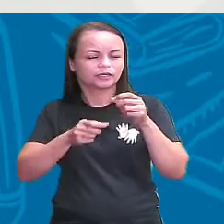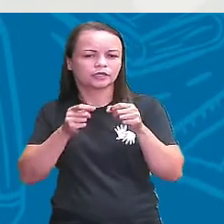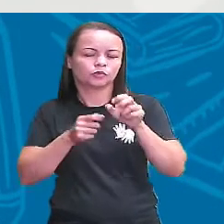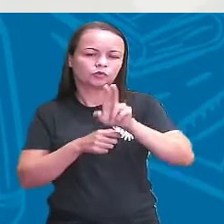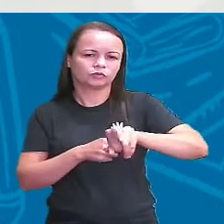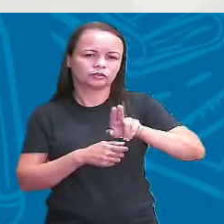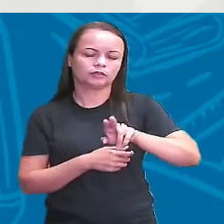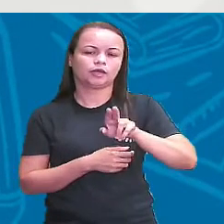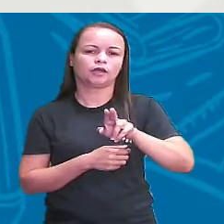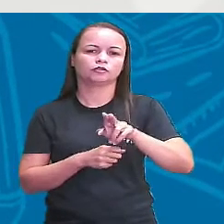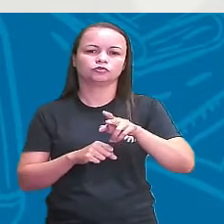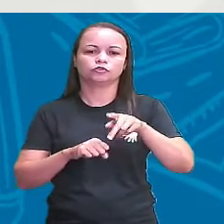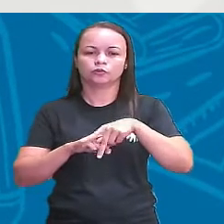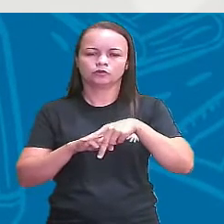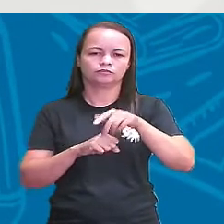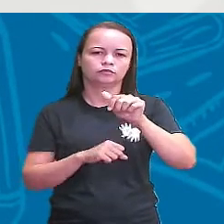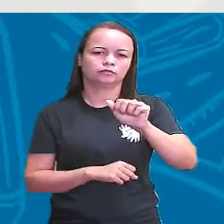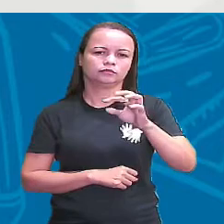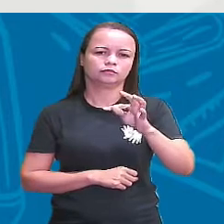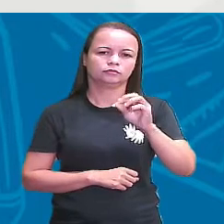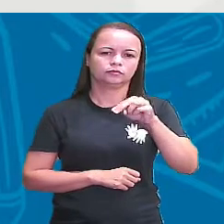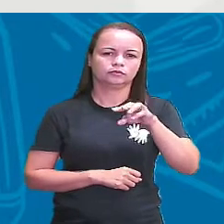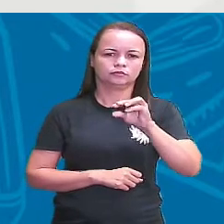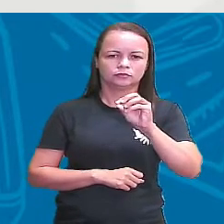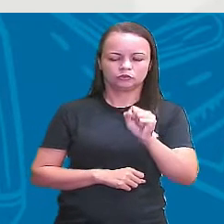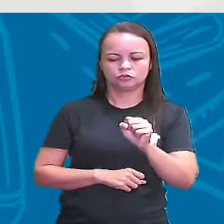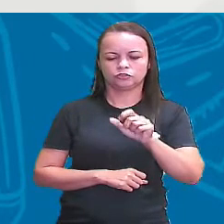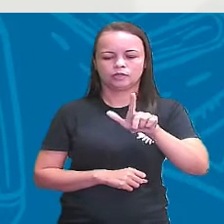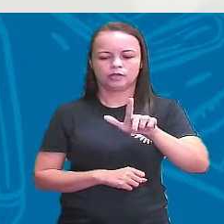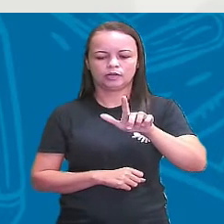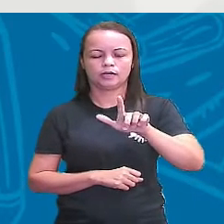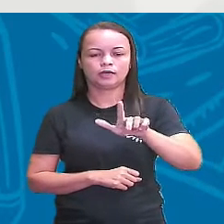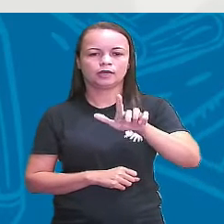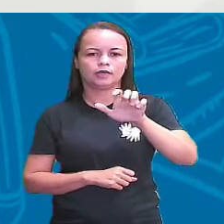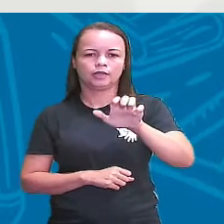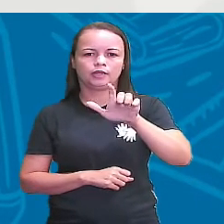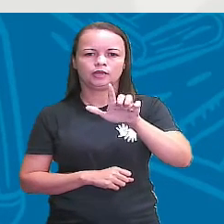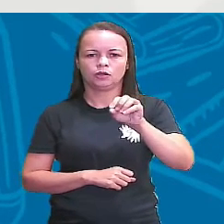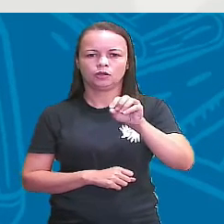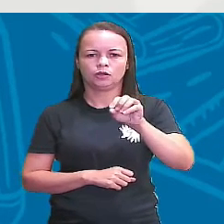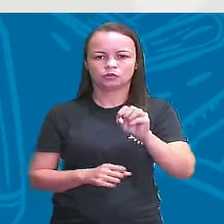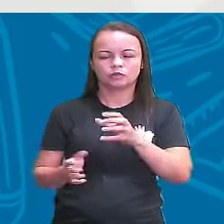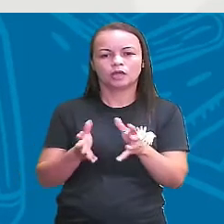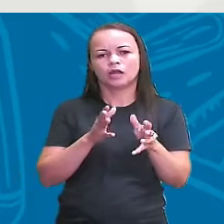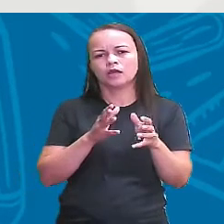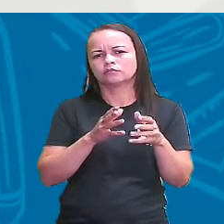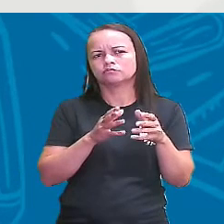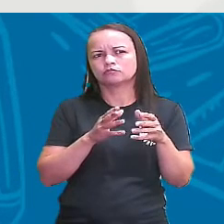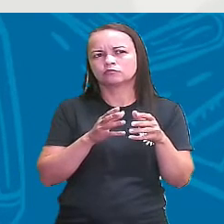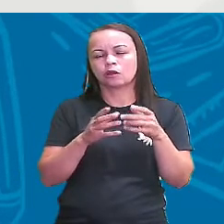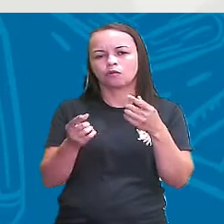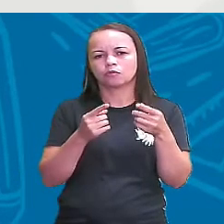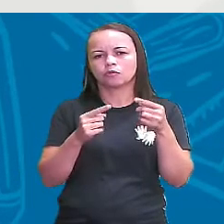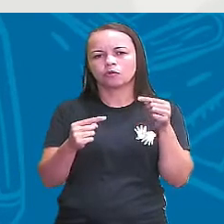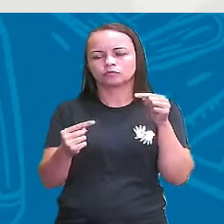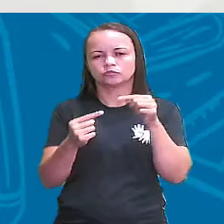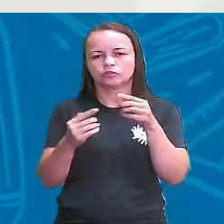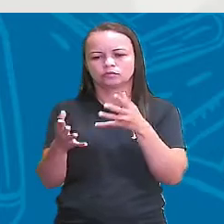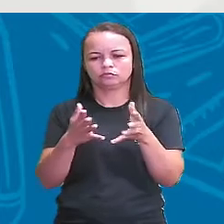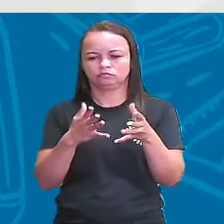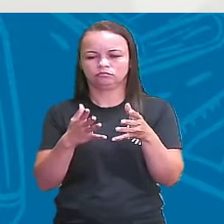átonos, le e leis, como objeto direto também, certo? Quando,